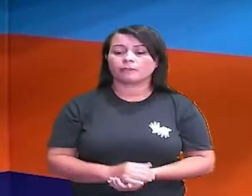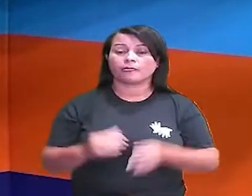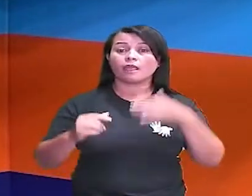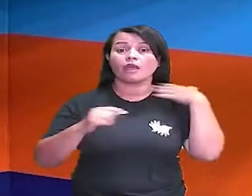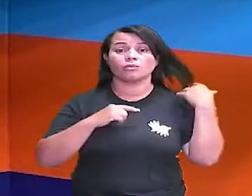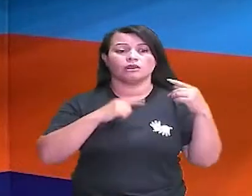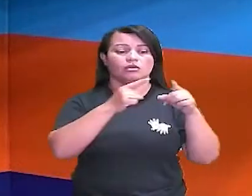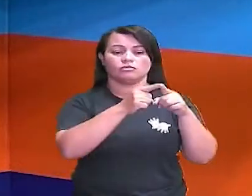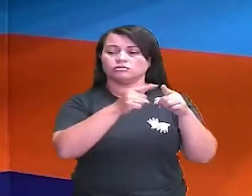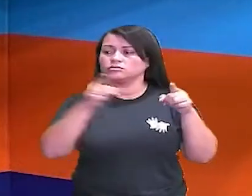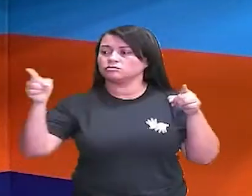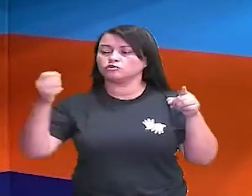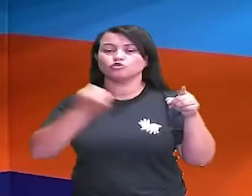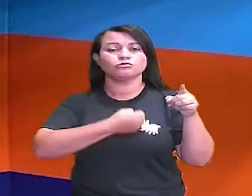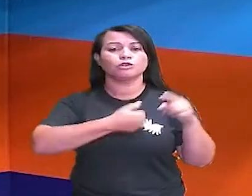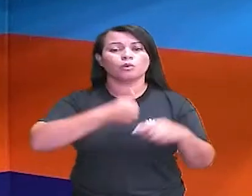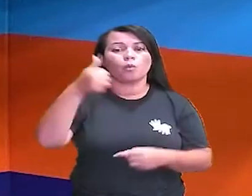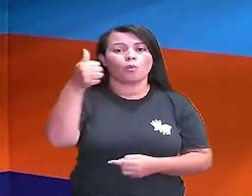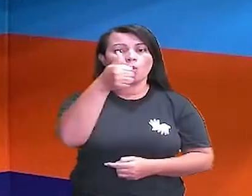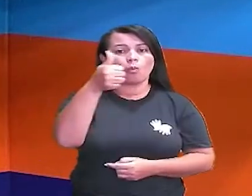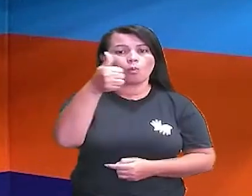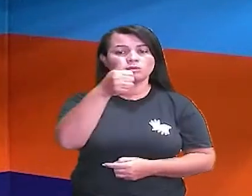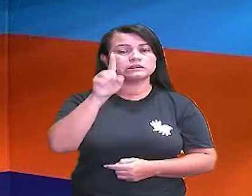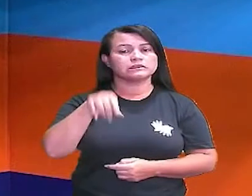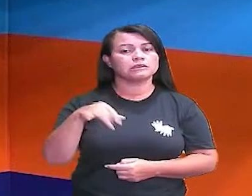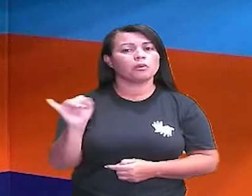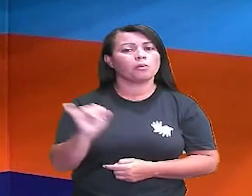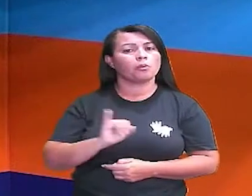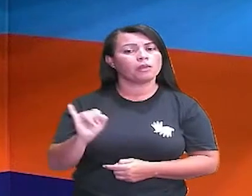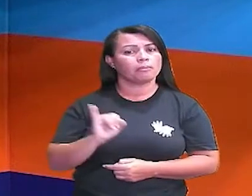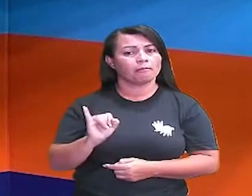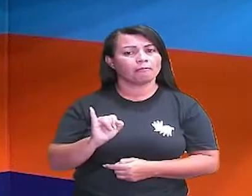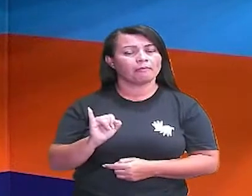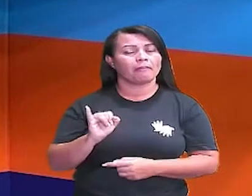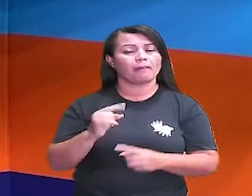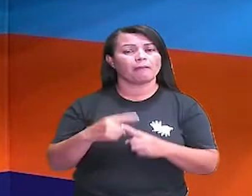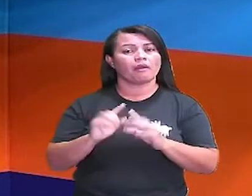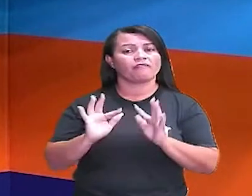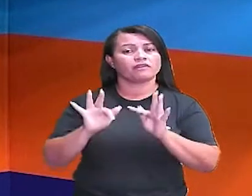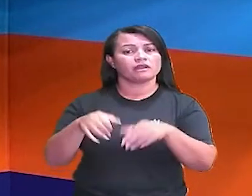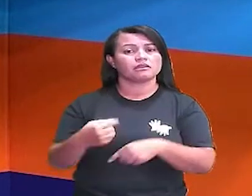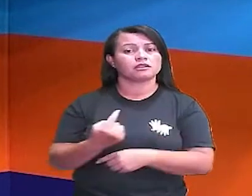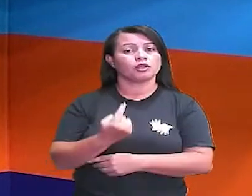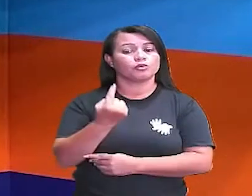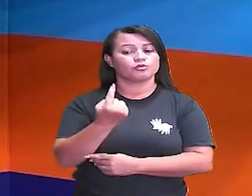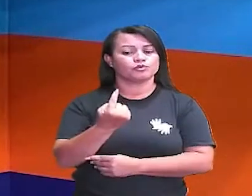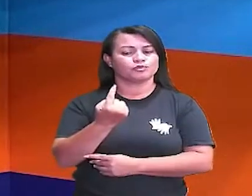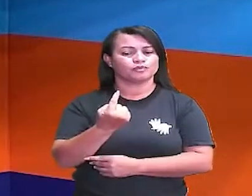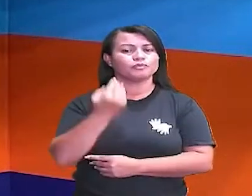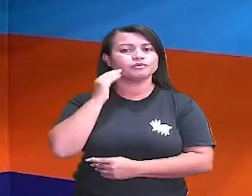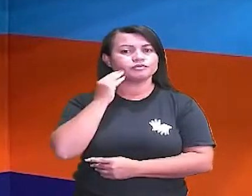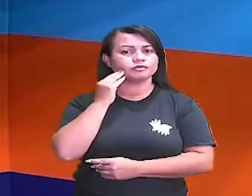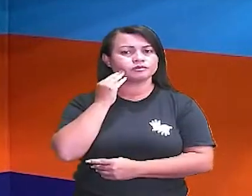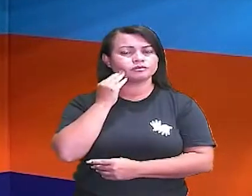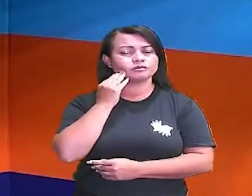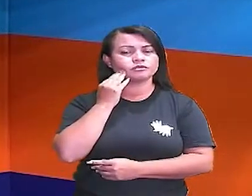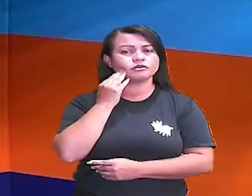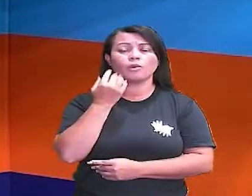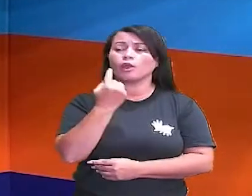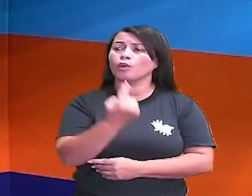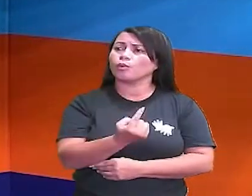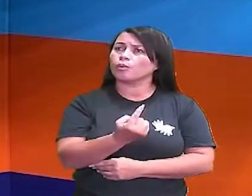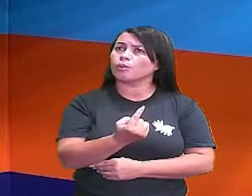aqui o número 11, que é um número ímpar, porque termina em 1. E aí, seguindo a sequência, de 1 é